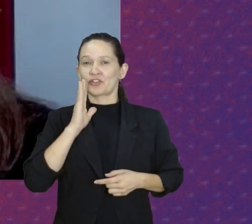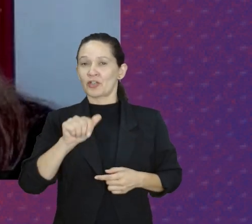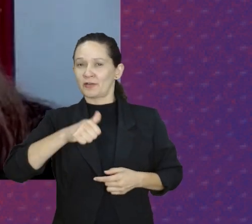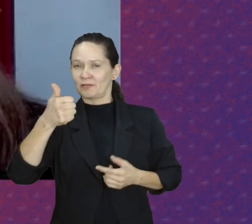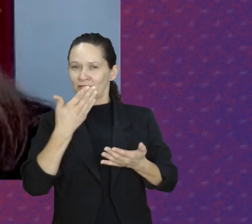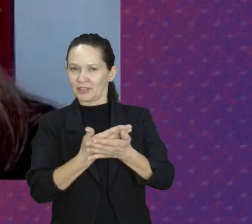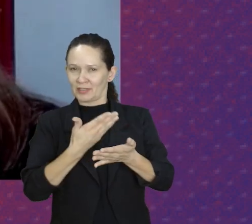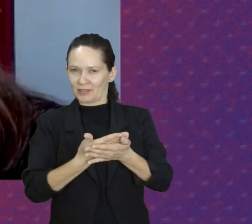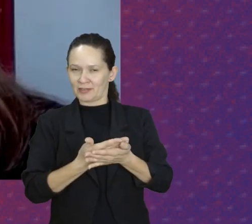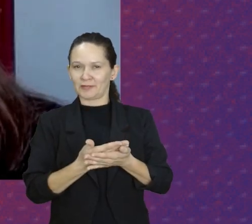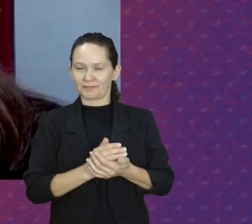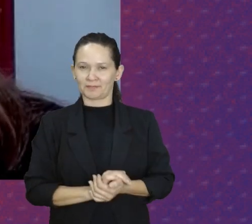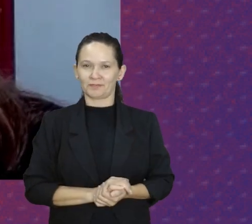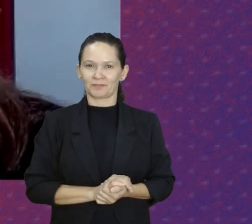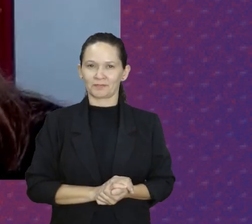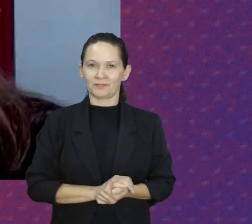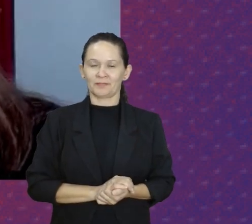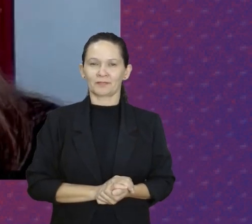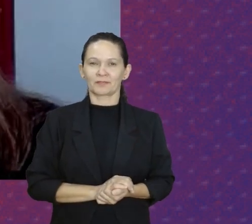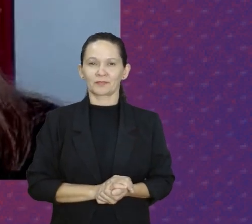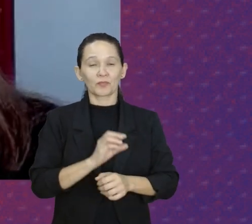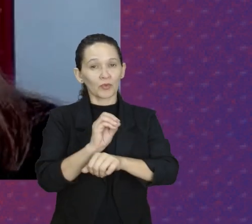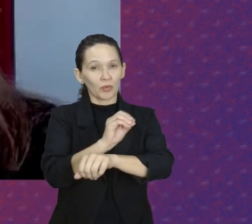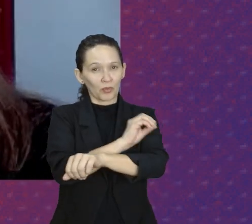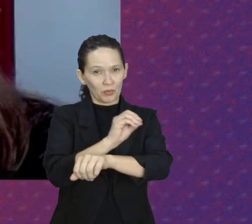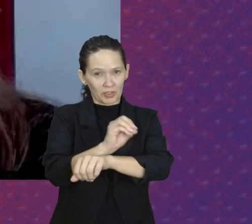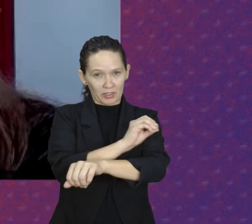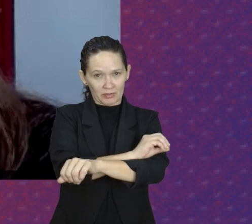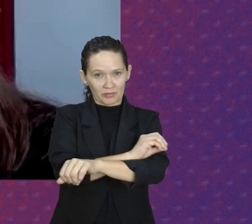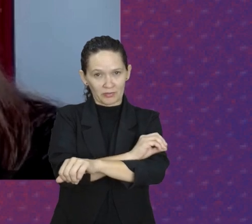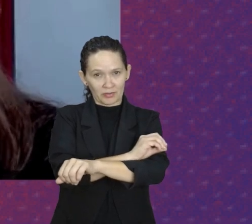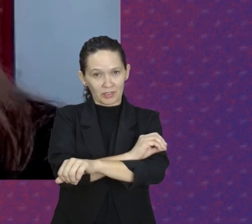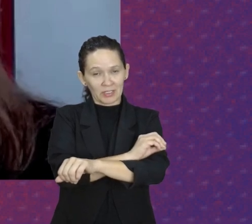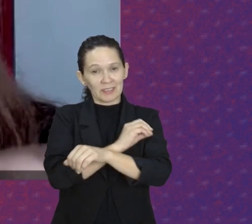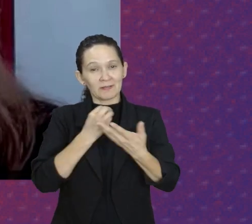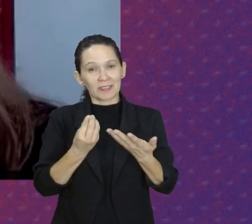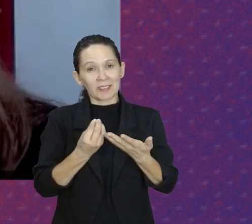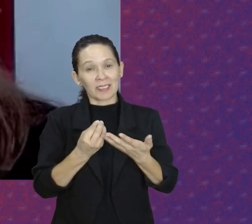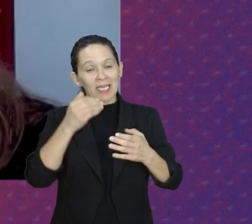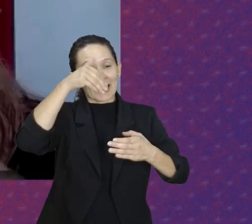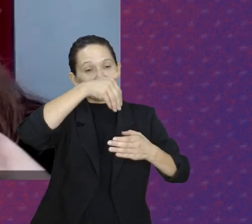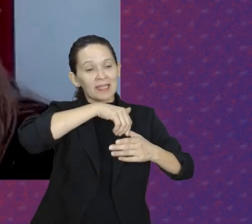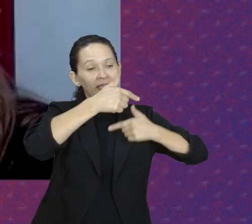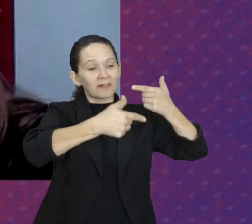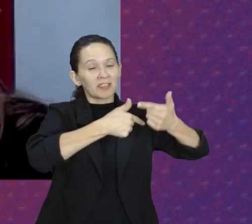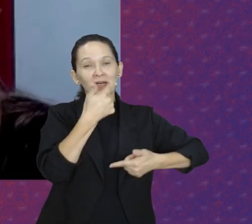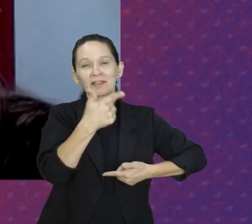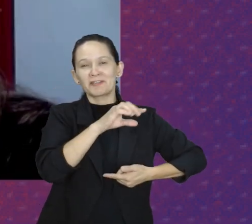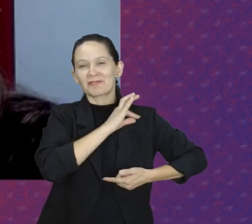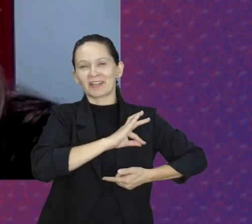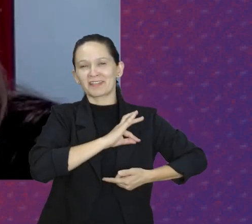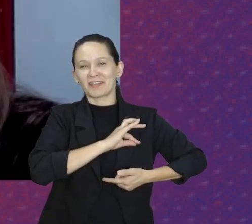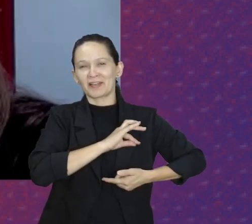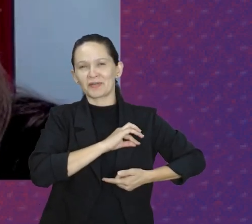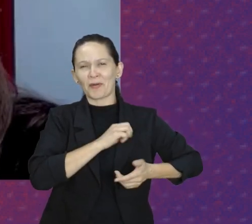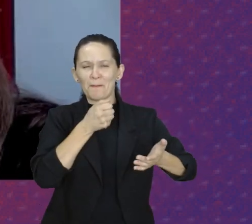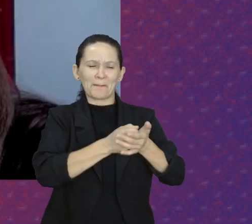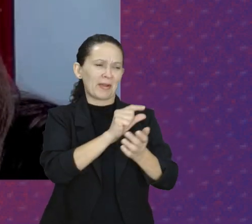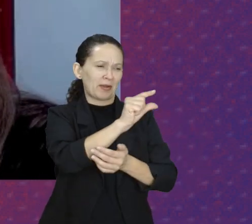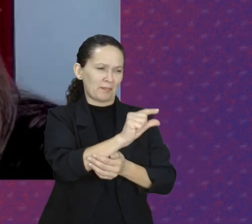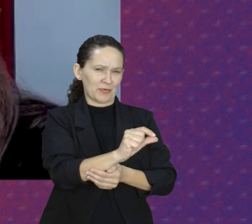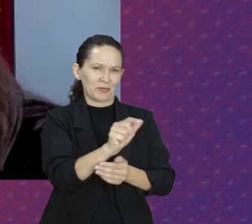uma situação em que o cuidado, ele repousa no trabalho não remunerado e mal remunerado